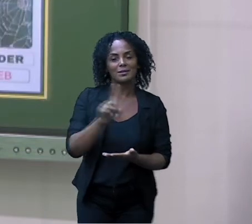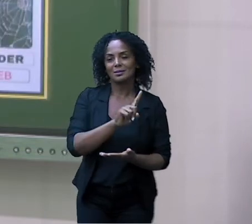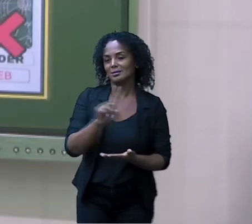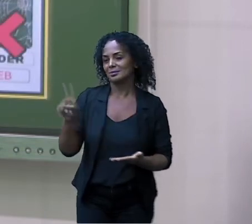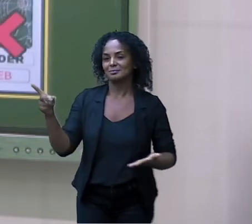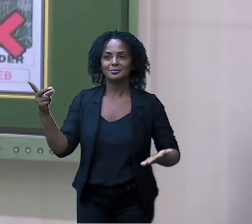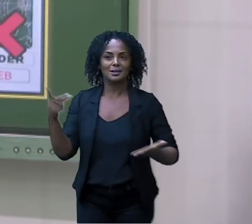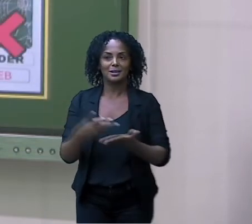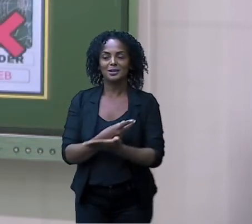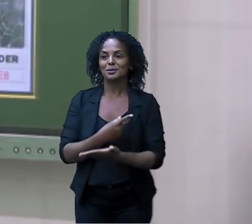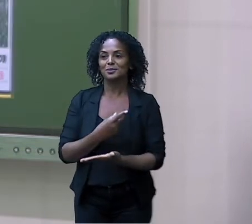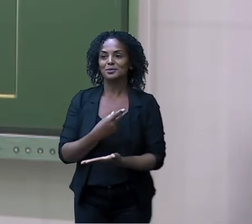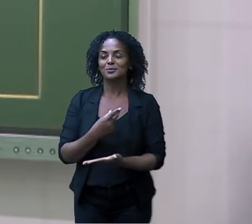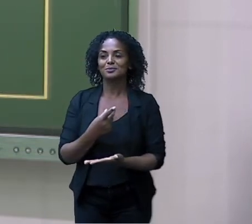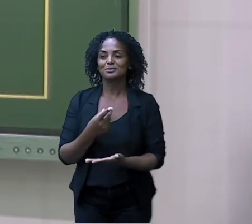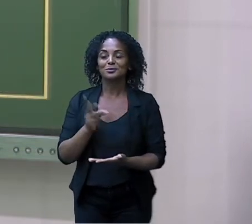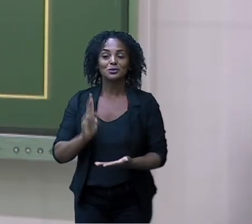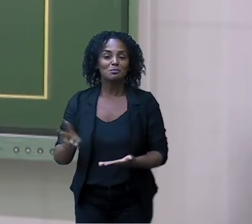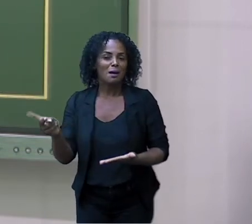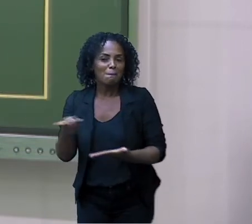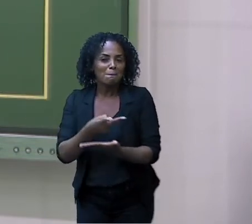Spider, você já